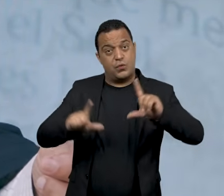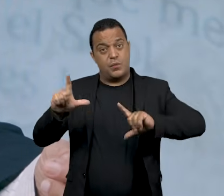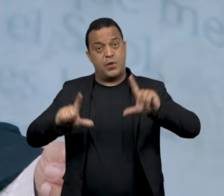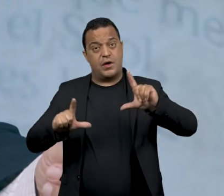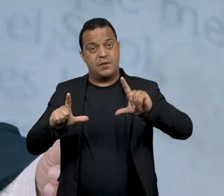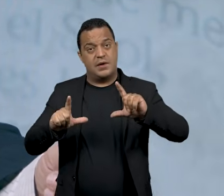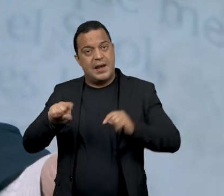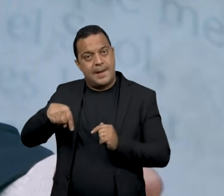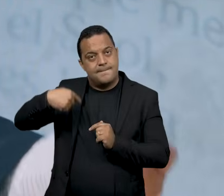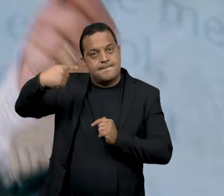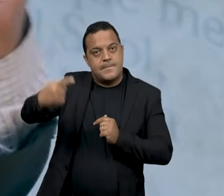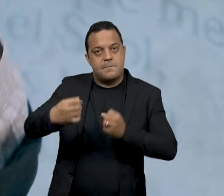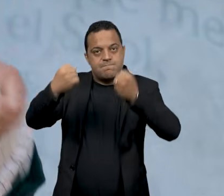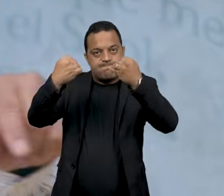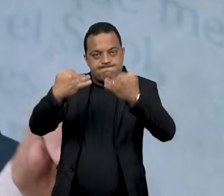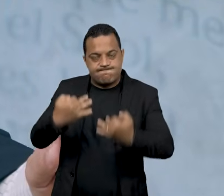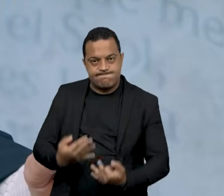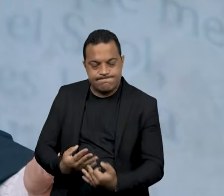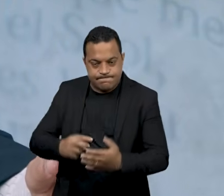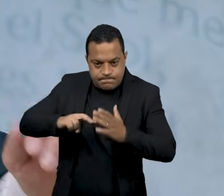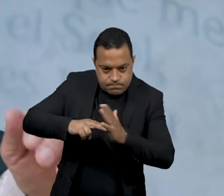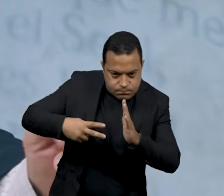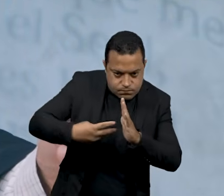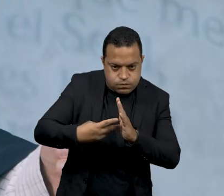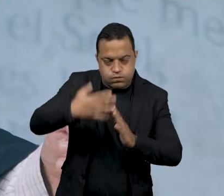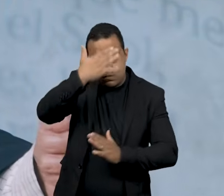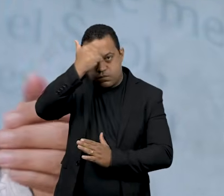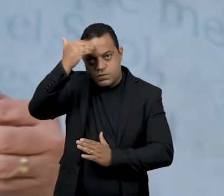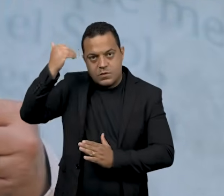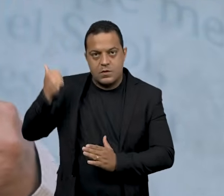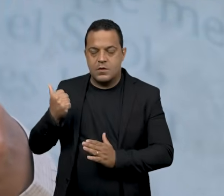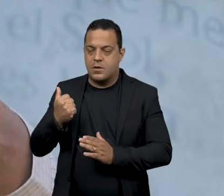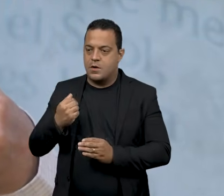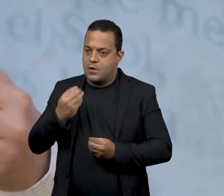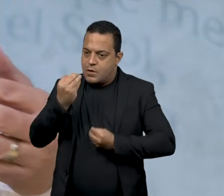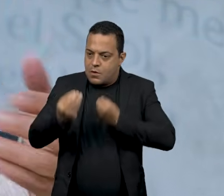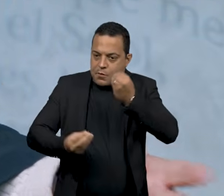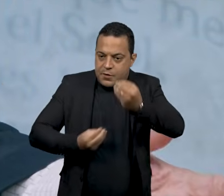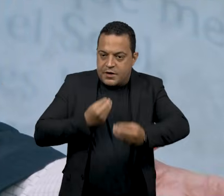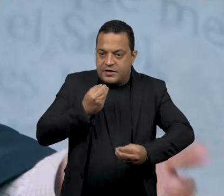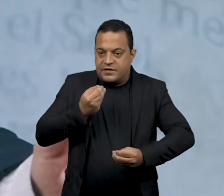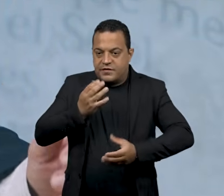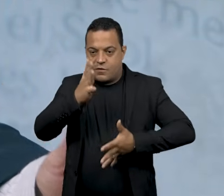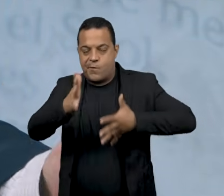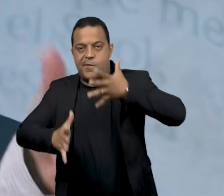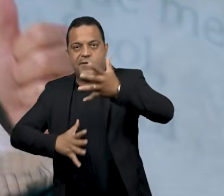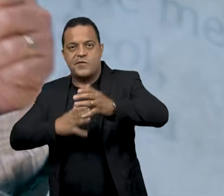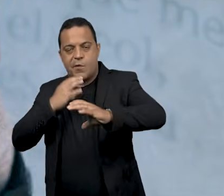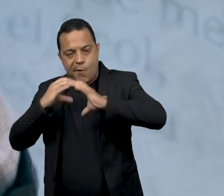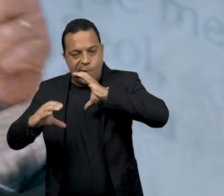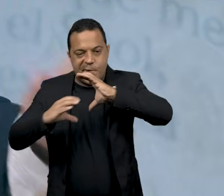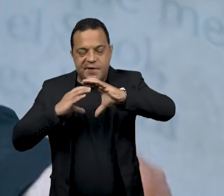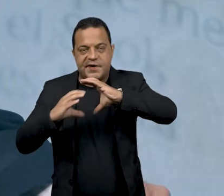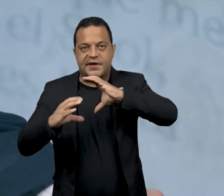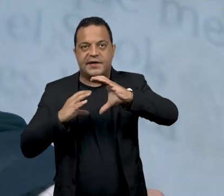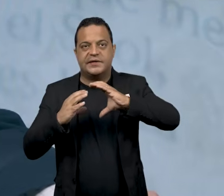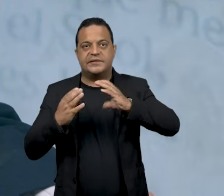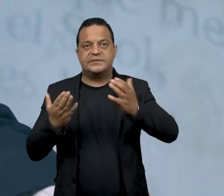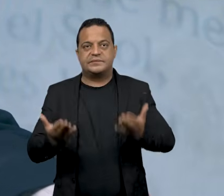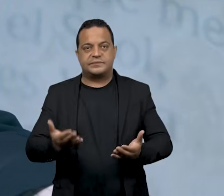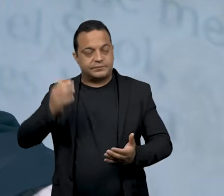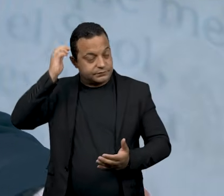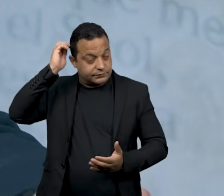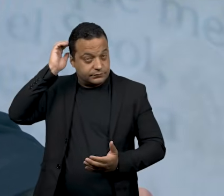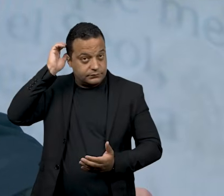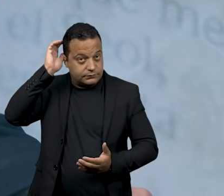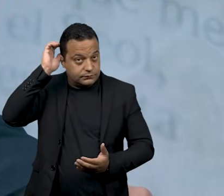dar a definição de sabedoria, a gente já entrou com essa questão de modo de falar, relacionamento. Está lá guardado no